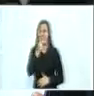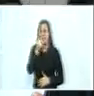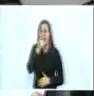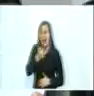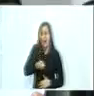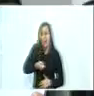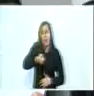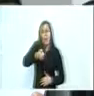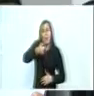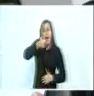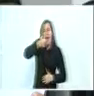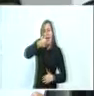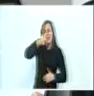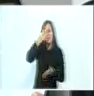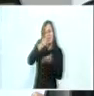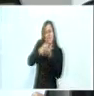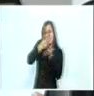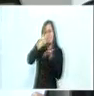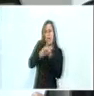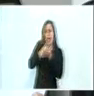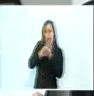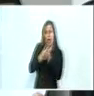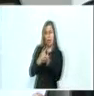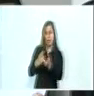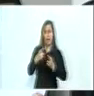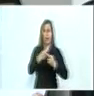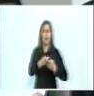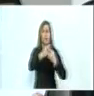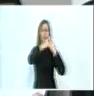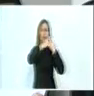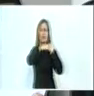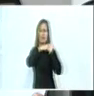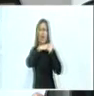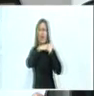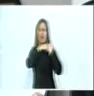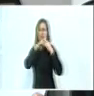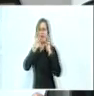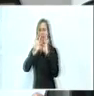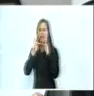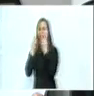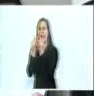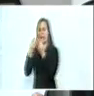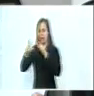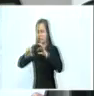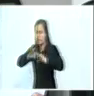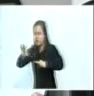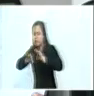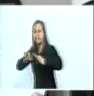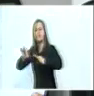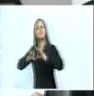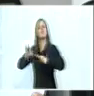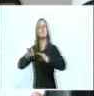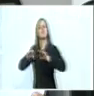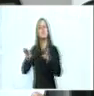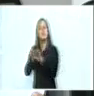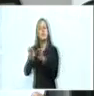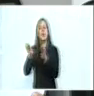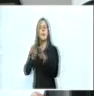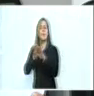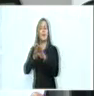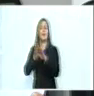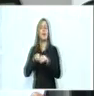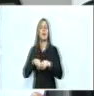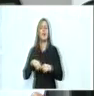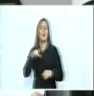que exclusivamente são responsáveis pelos deveres familiares e, consequentemente,